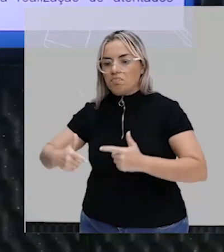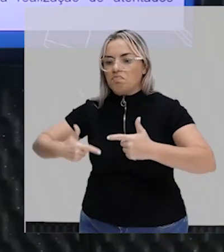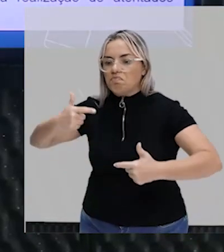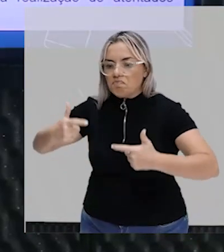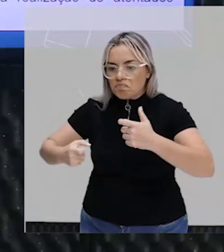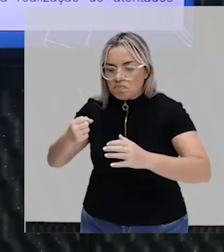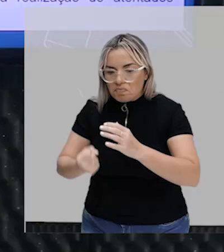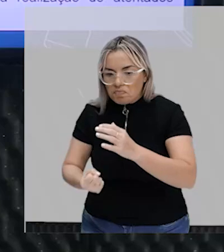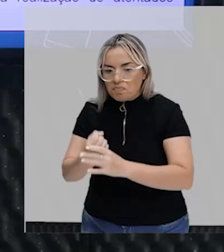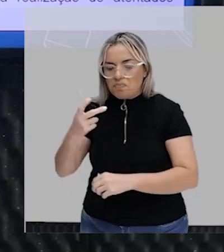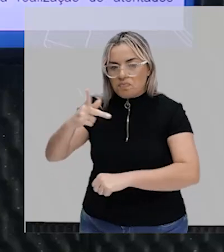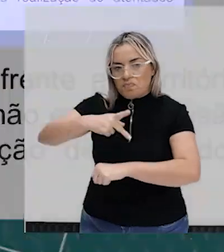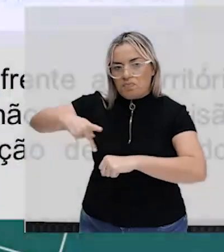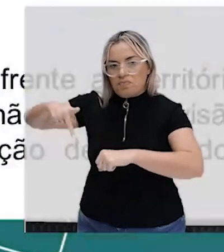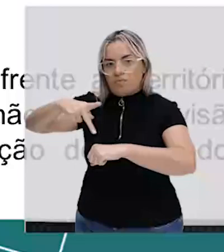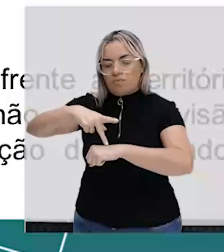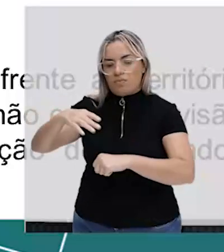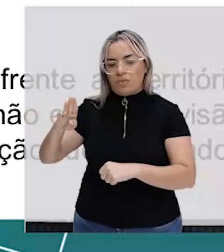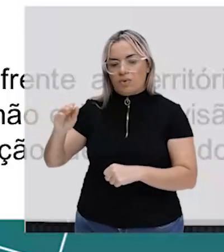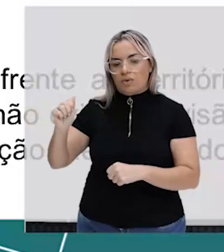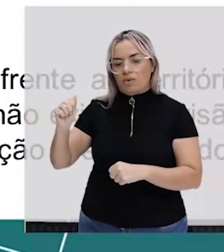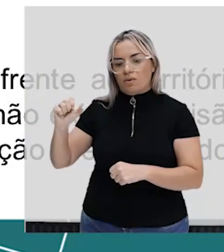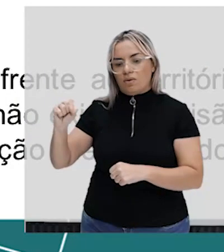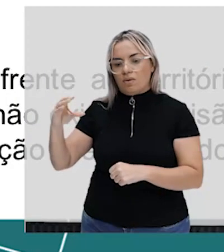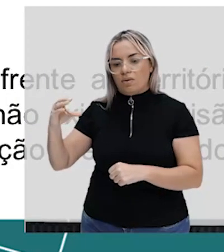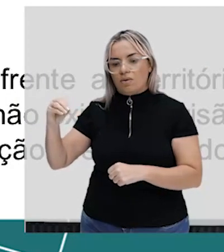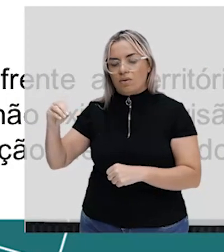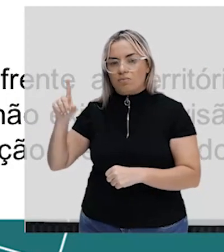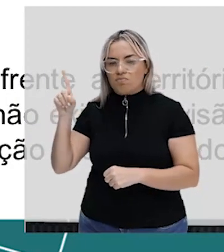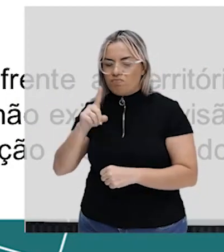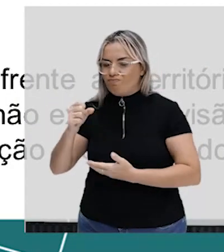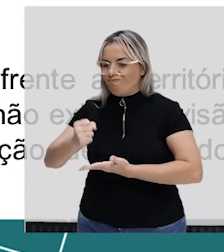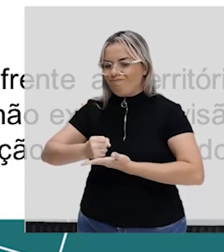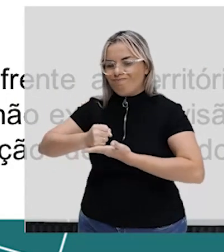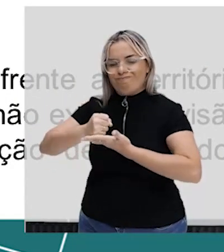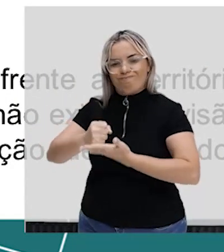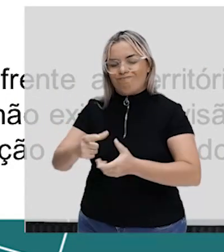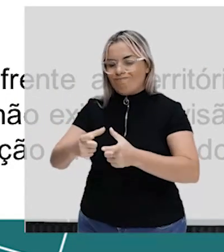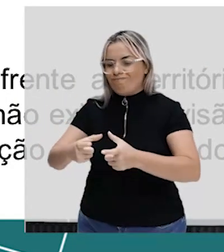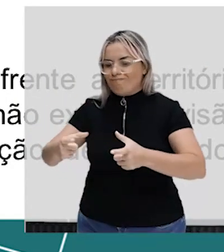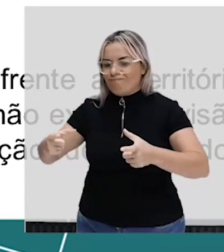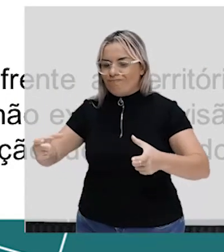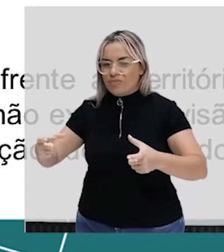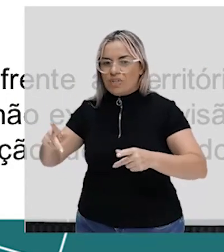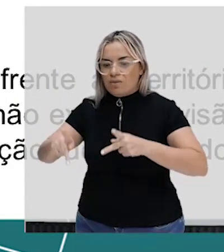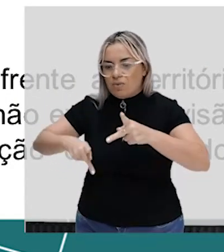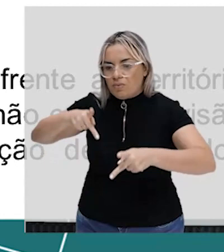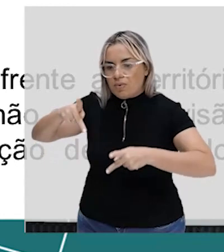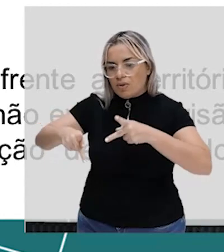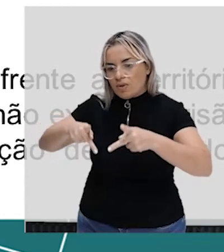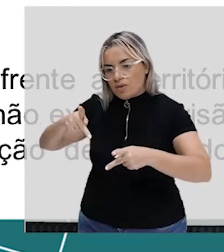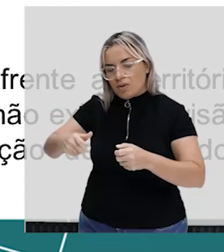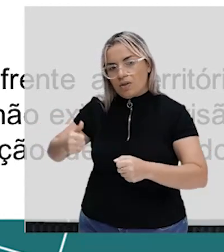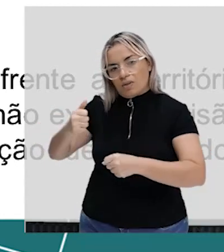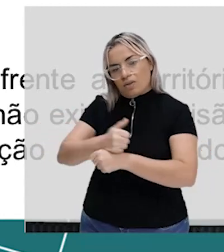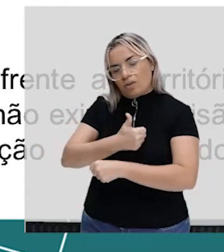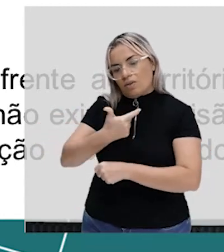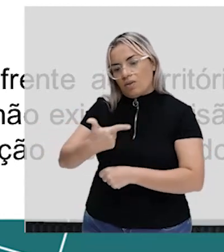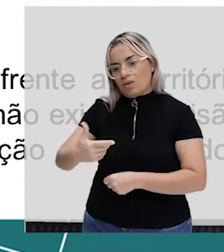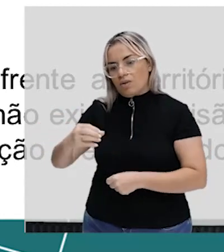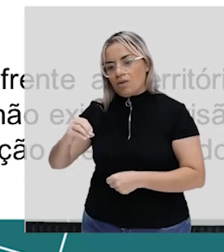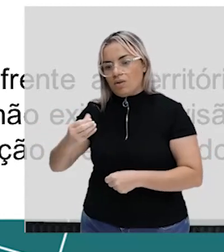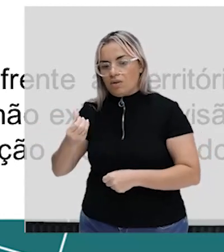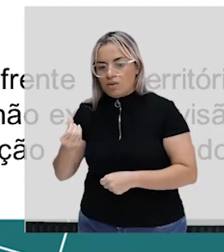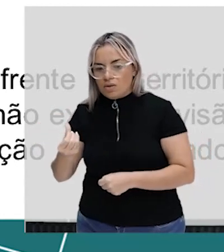criação do país basco, não conta com o apoio da maioria basca. E desde 2006